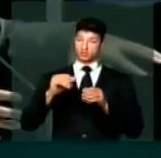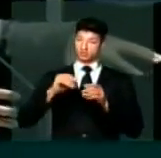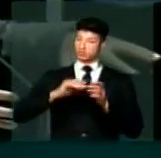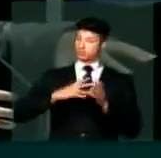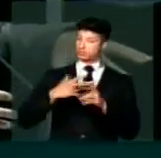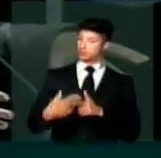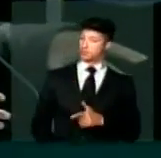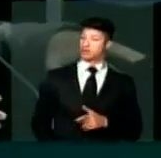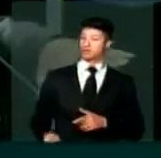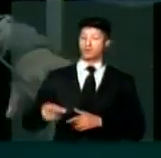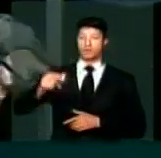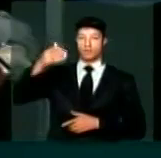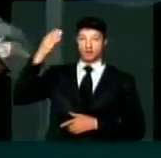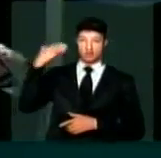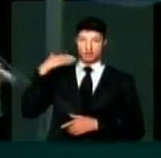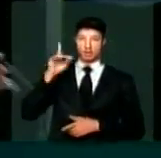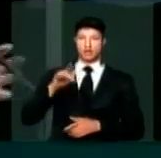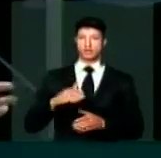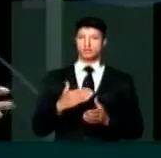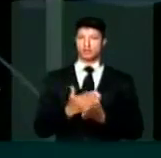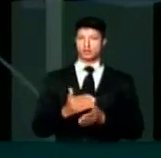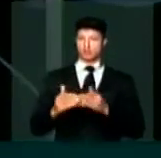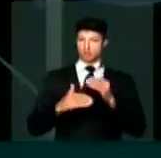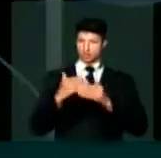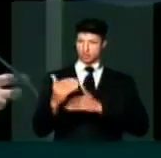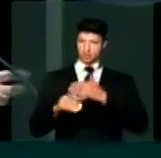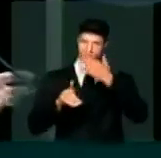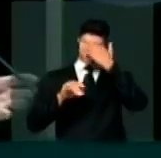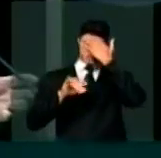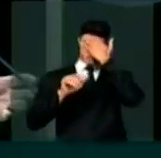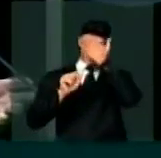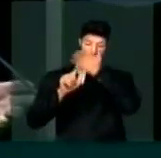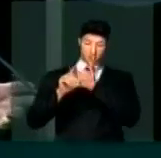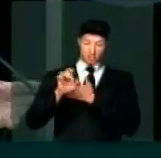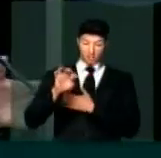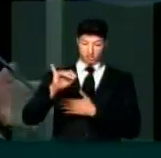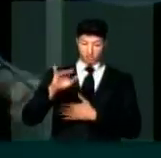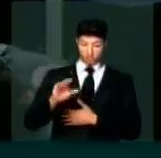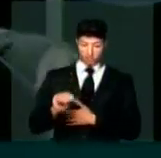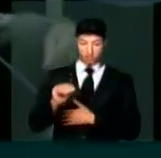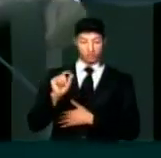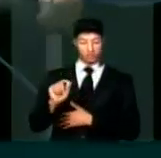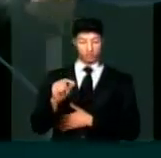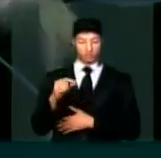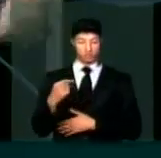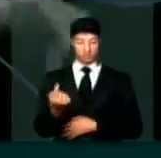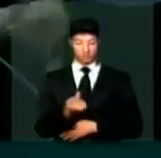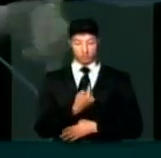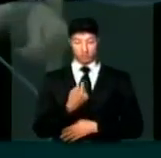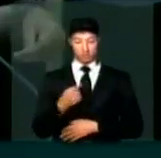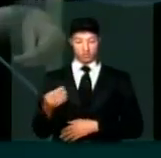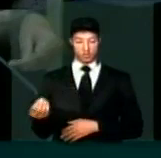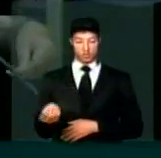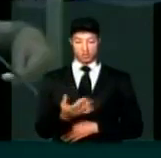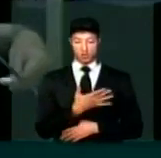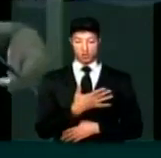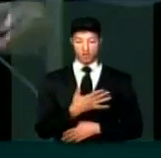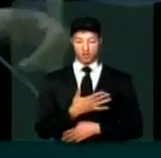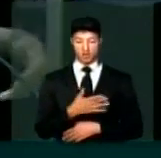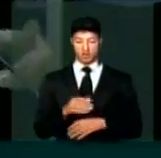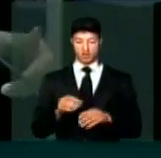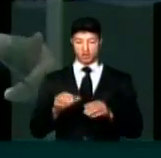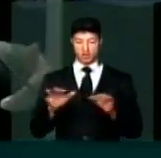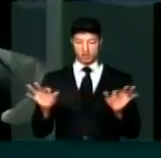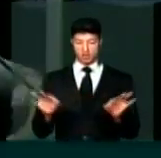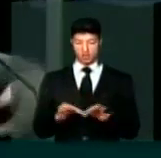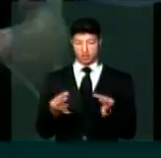superando o passado. É esse processo dialético do conhecimento em que novas sínteses